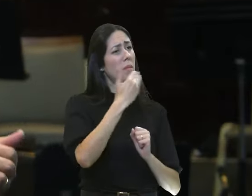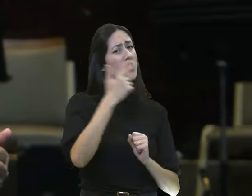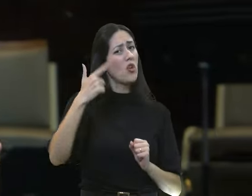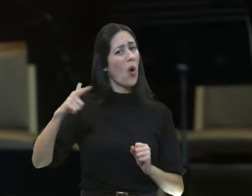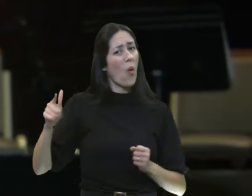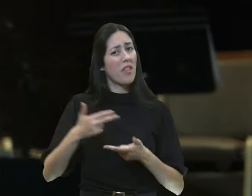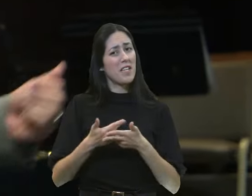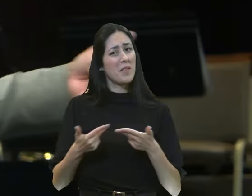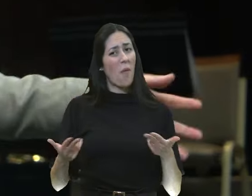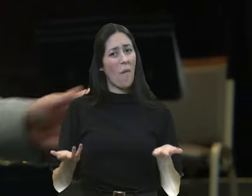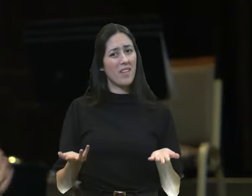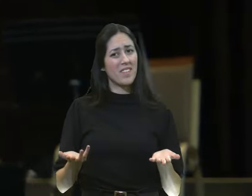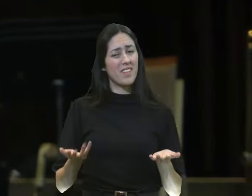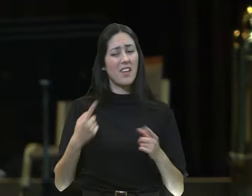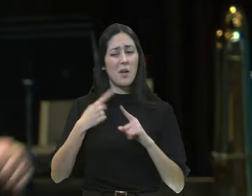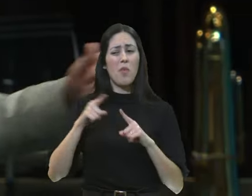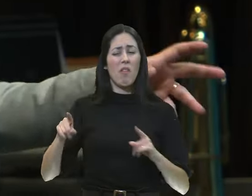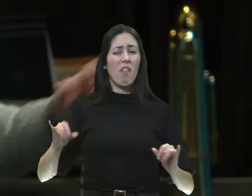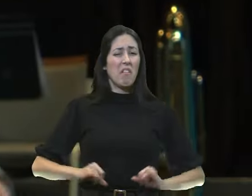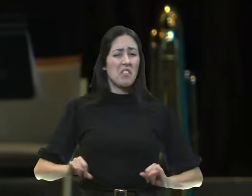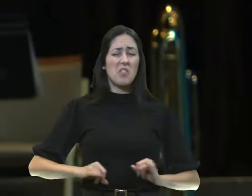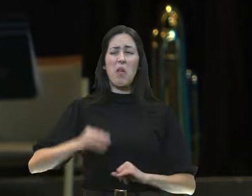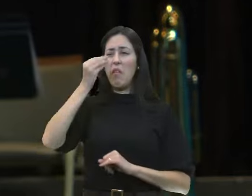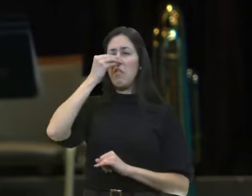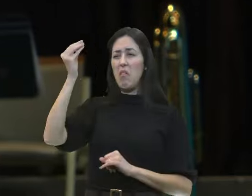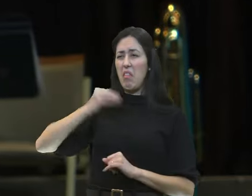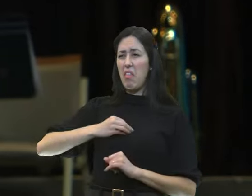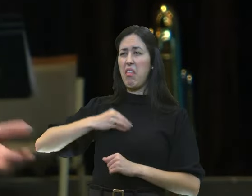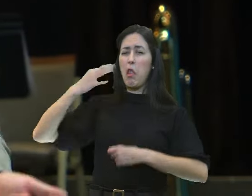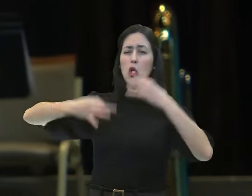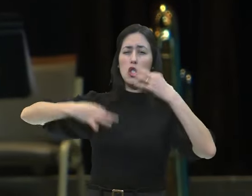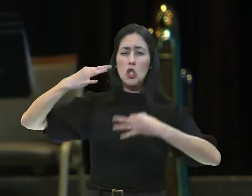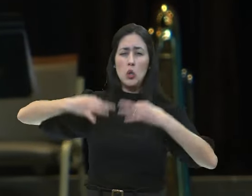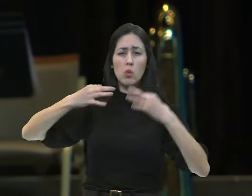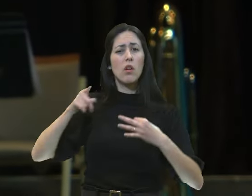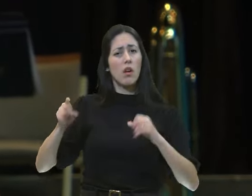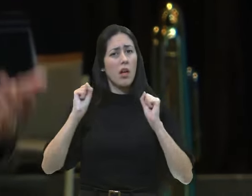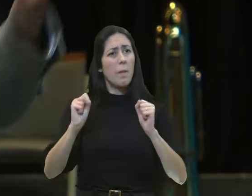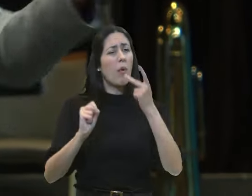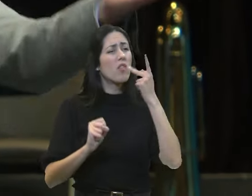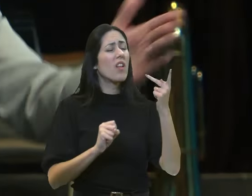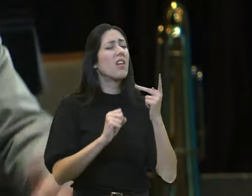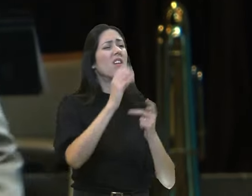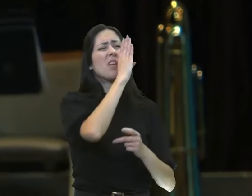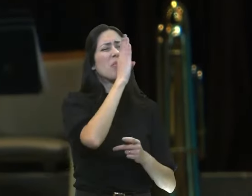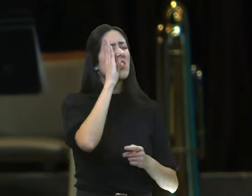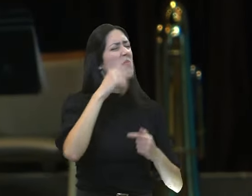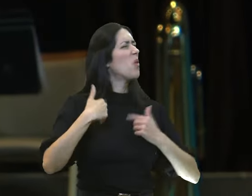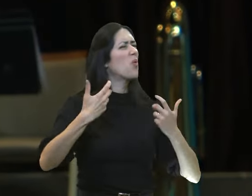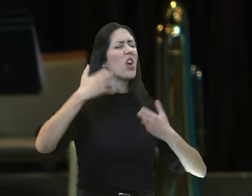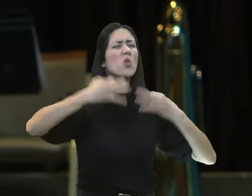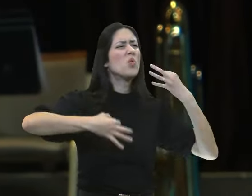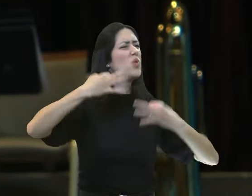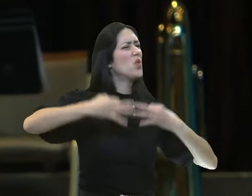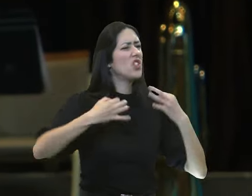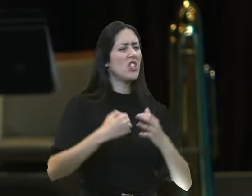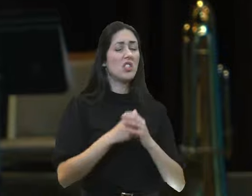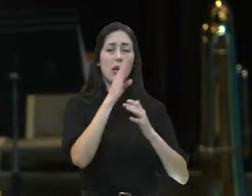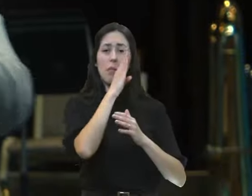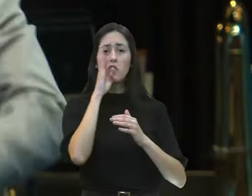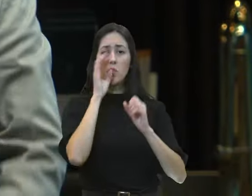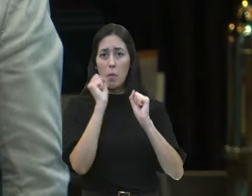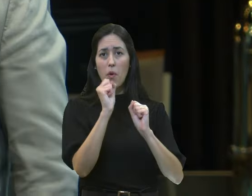vida, menosprezado pelas pessoas, julgado pelas pessoas, ele podia dizer, Jesus, eu preciso de justiça nessa vida.